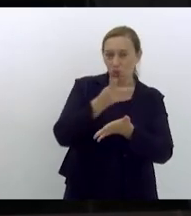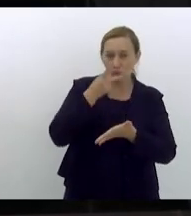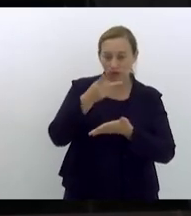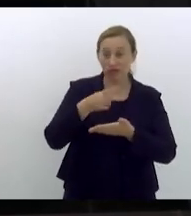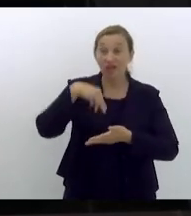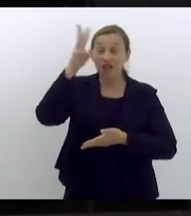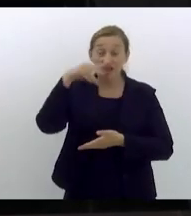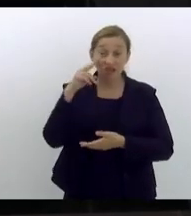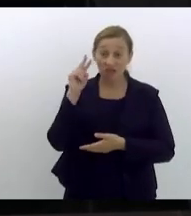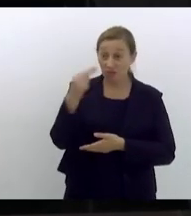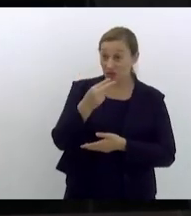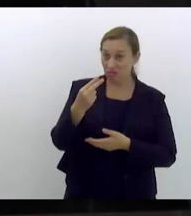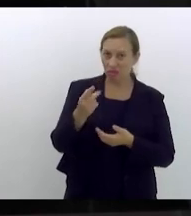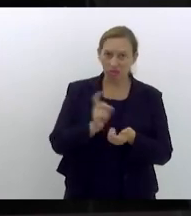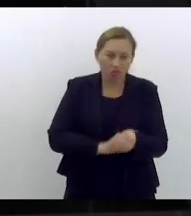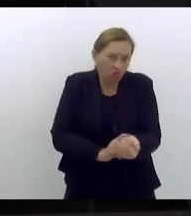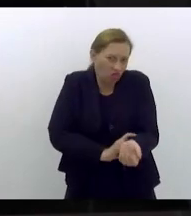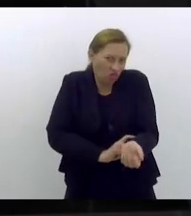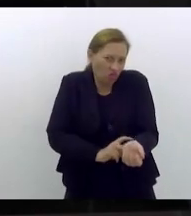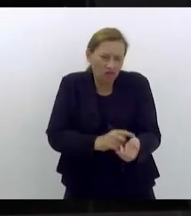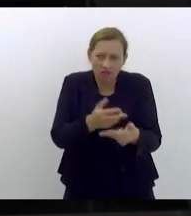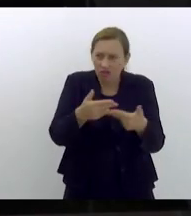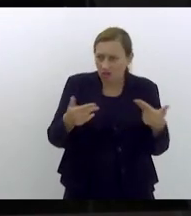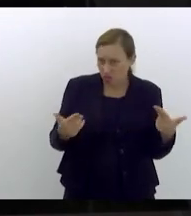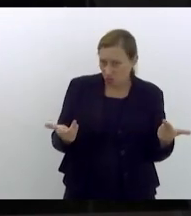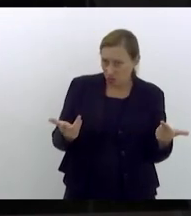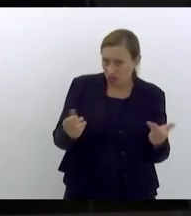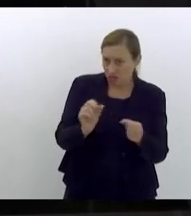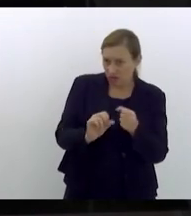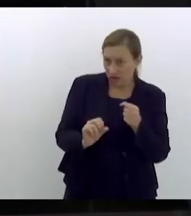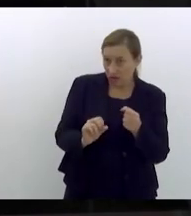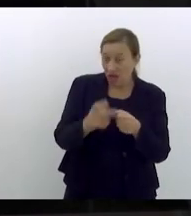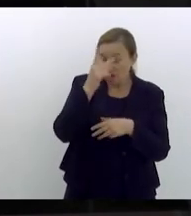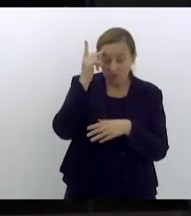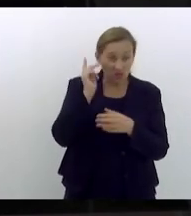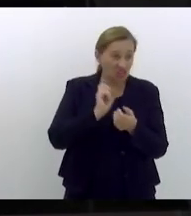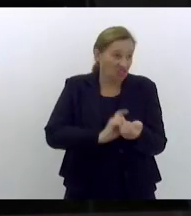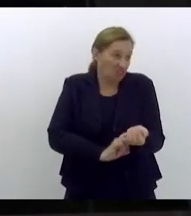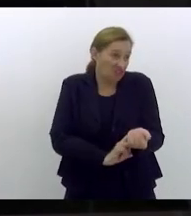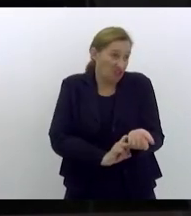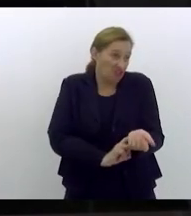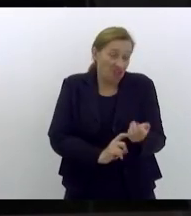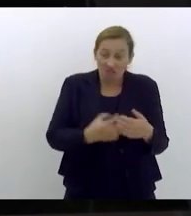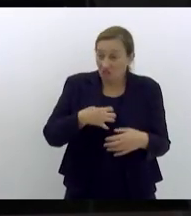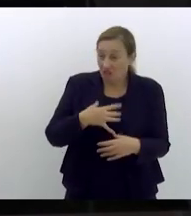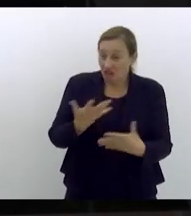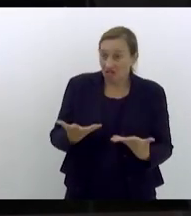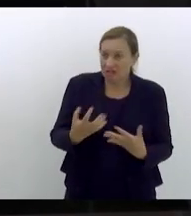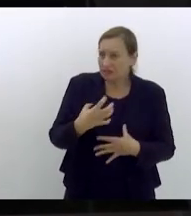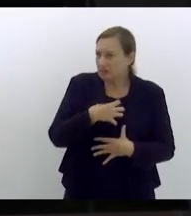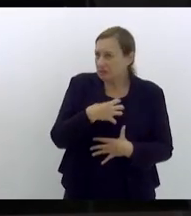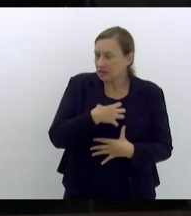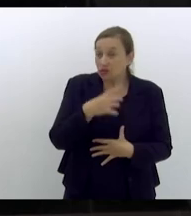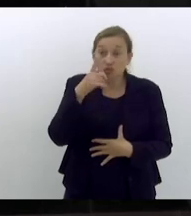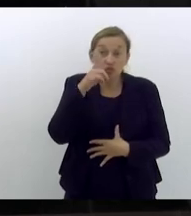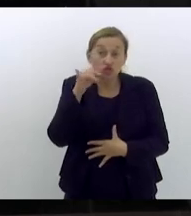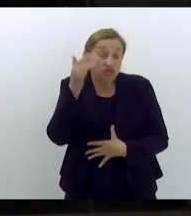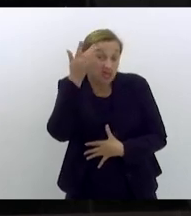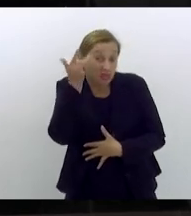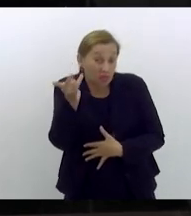o desespero faz essas coisas as pessoas ficam irritadas as pessoas sentem que o dia de amanhã